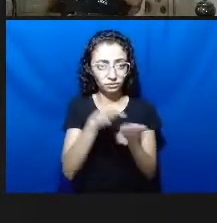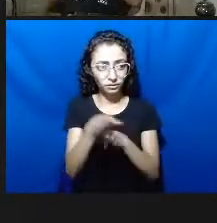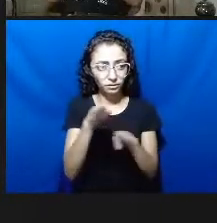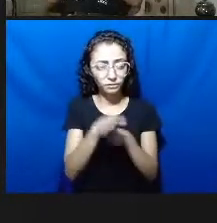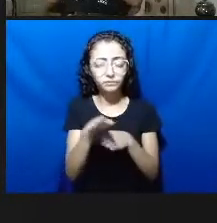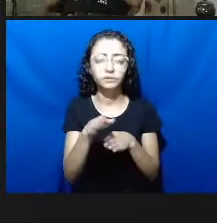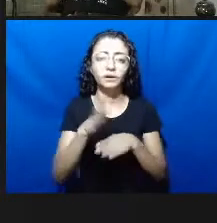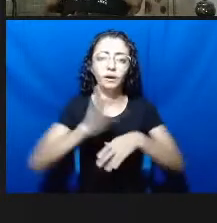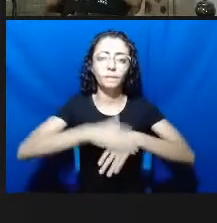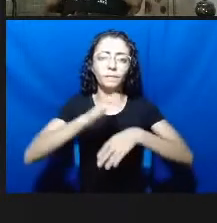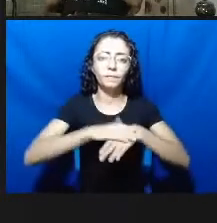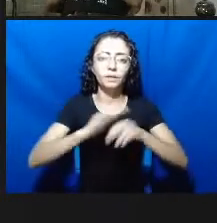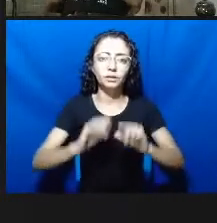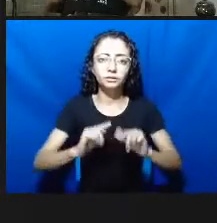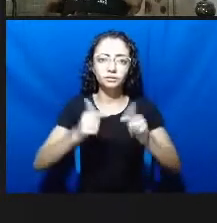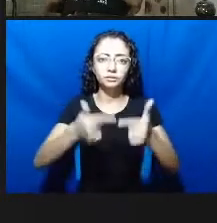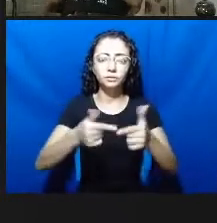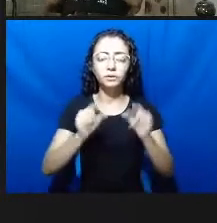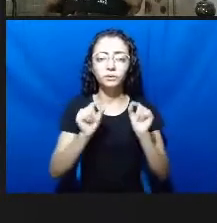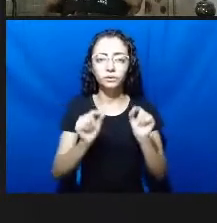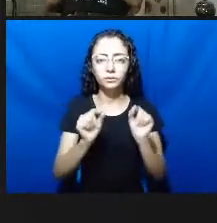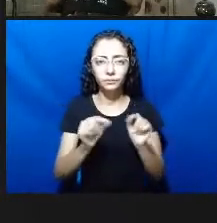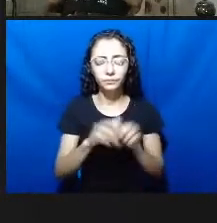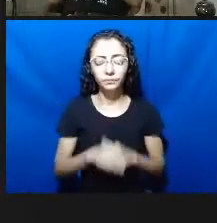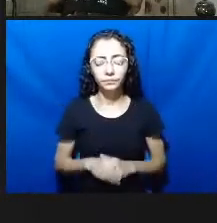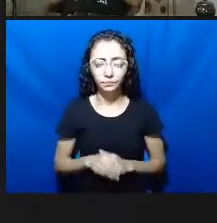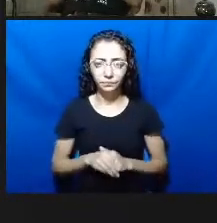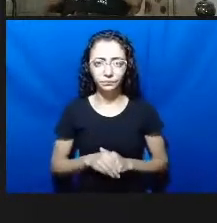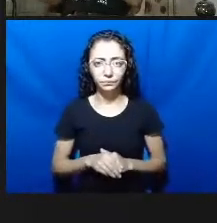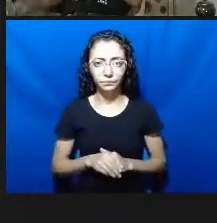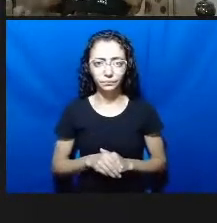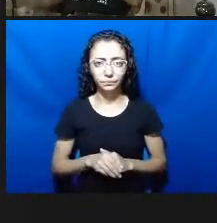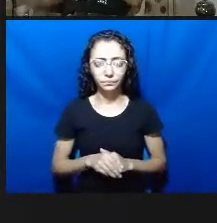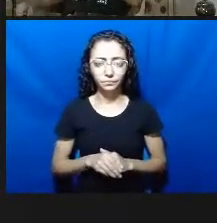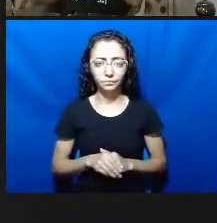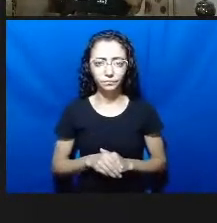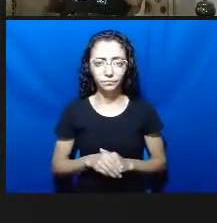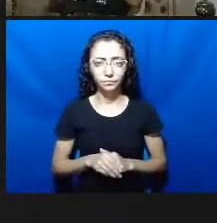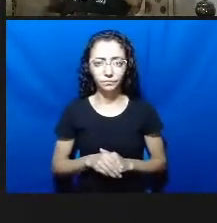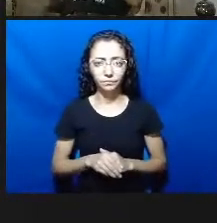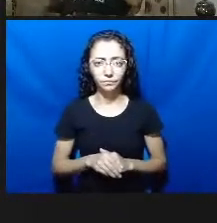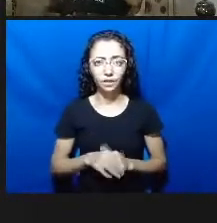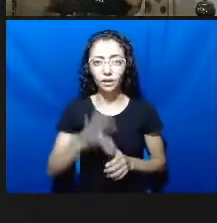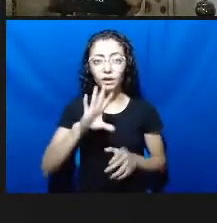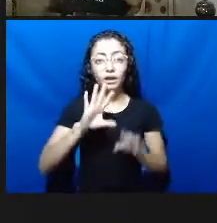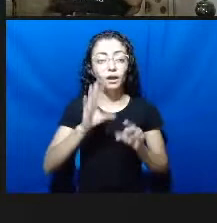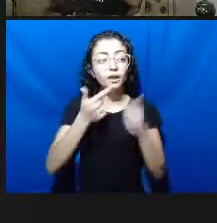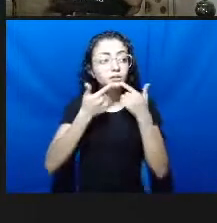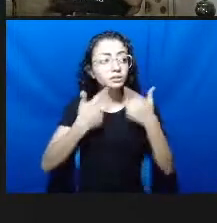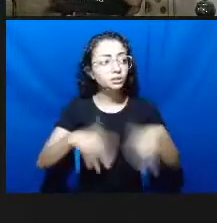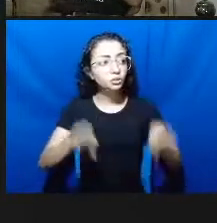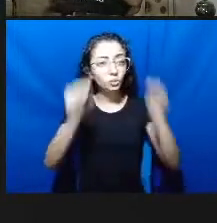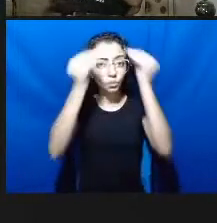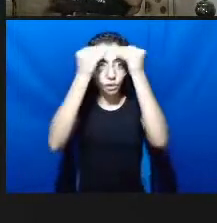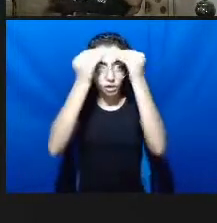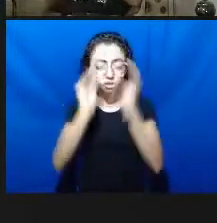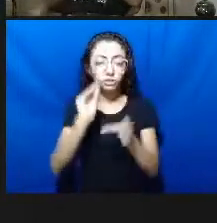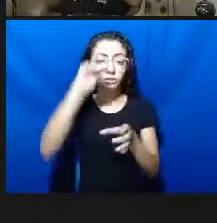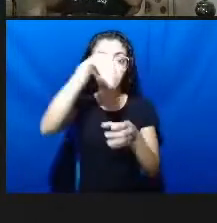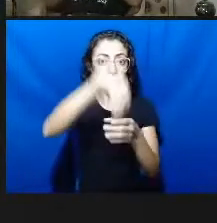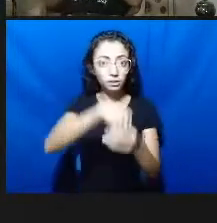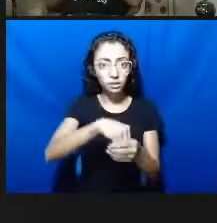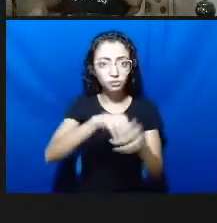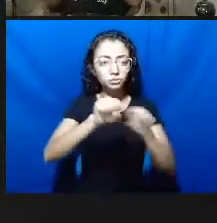era o fato de que a inserção dessa linguagem, ou de uma linguagem dentro do sistema